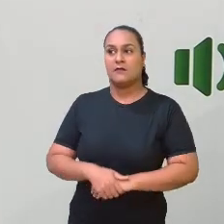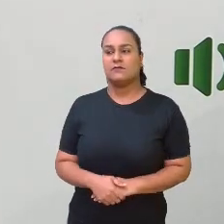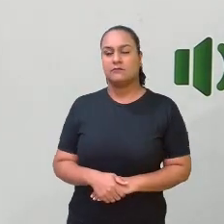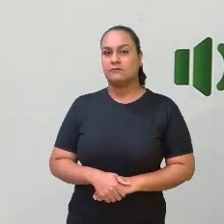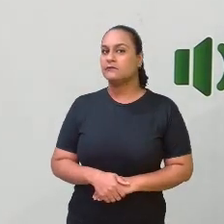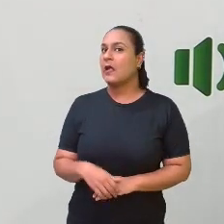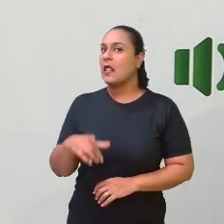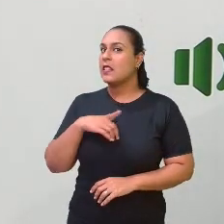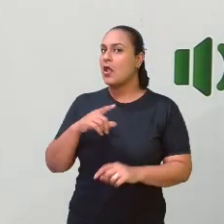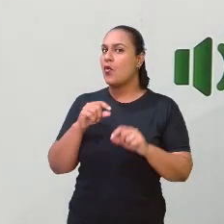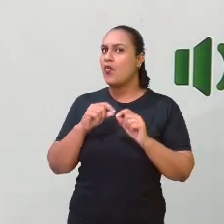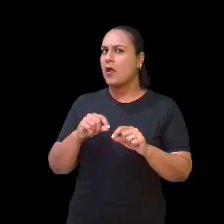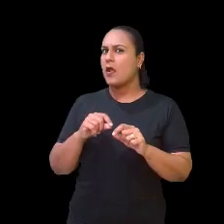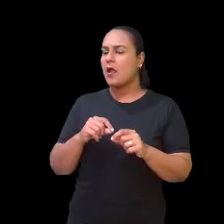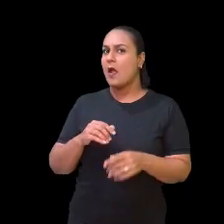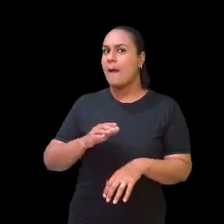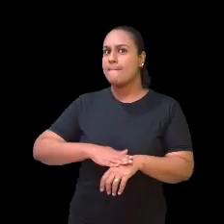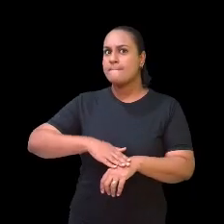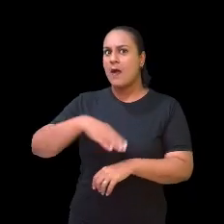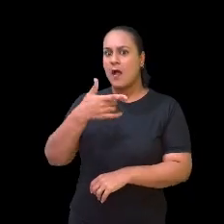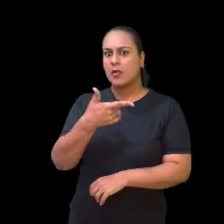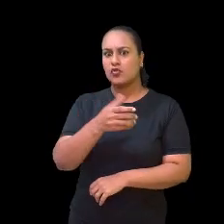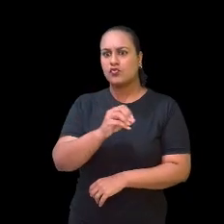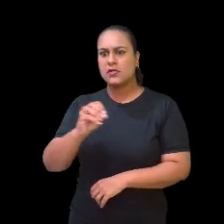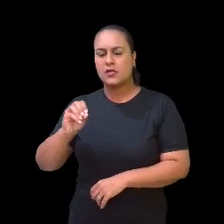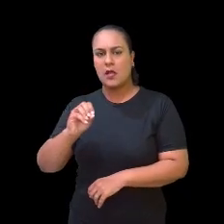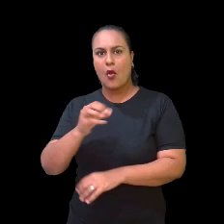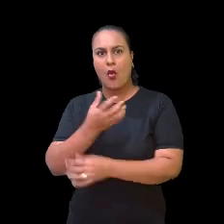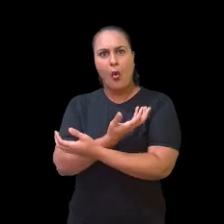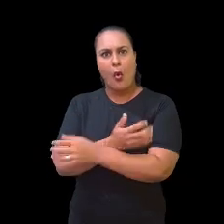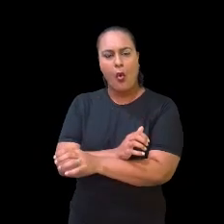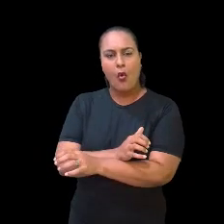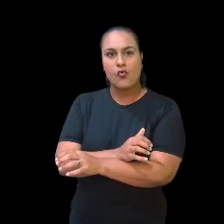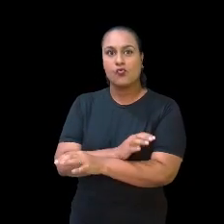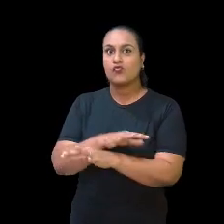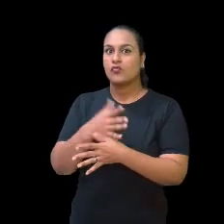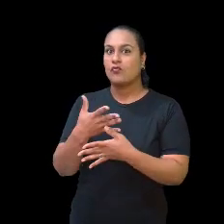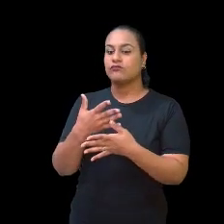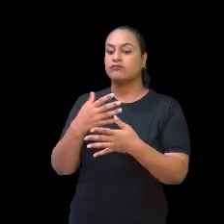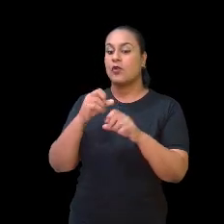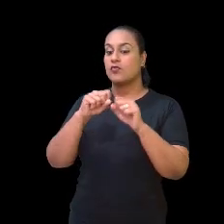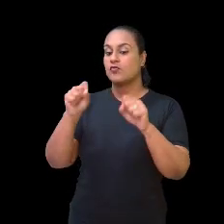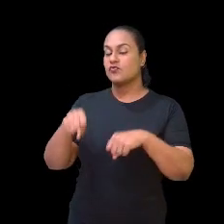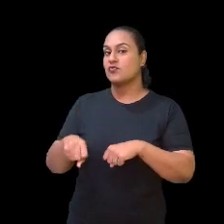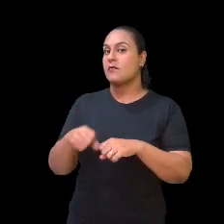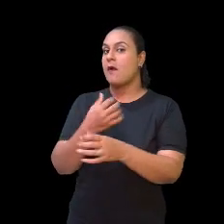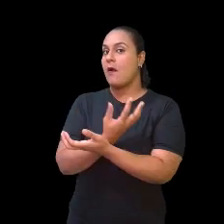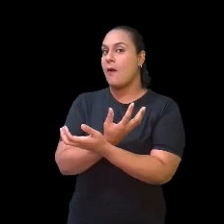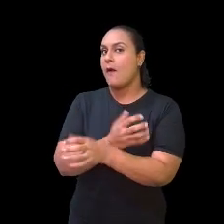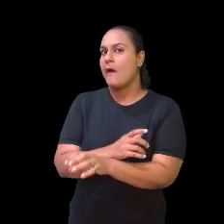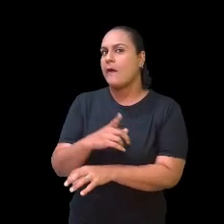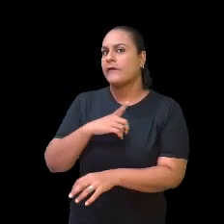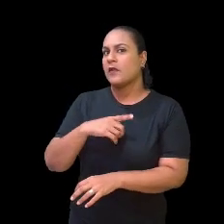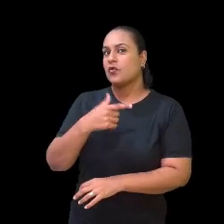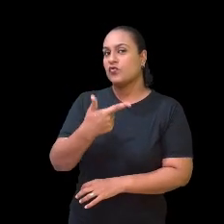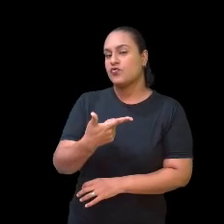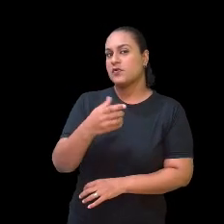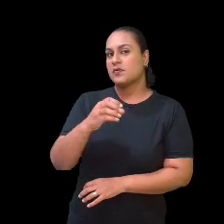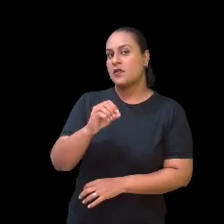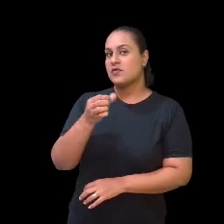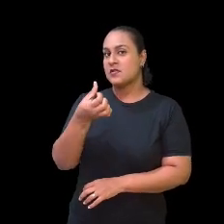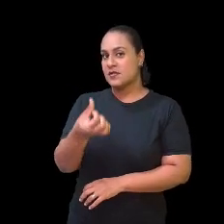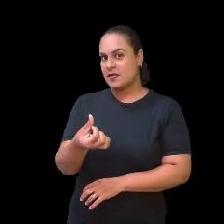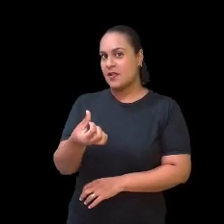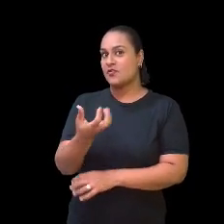que é composto por mais de 200 ossos. Na verdade, o nosso sistema esquelético, ele possui 206